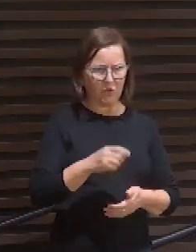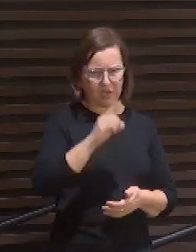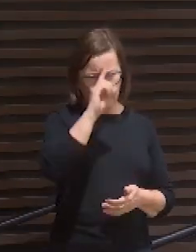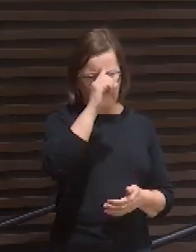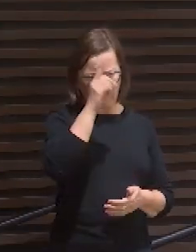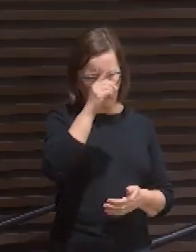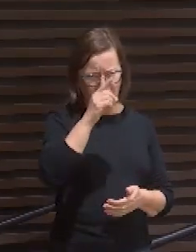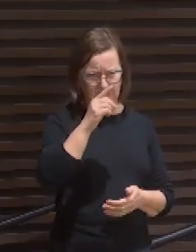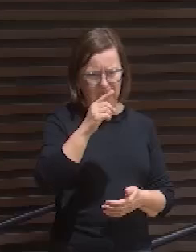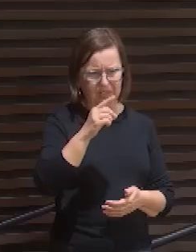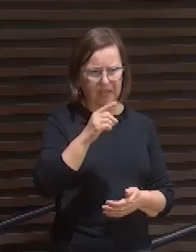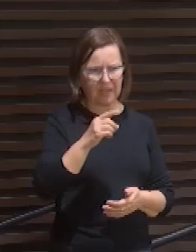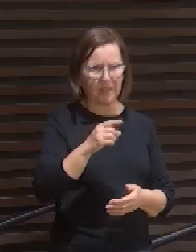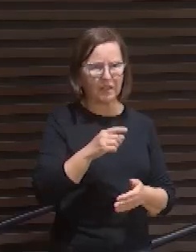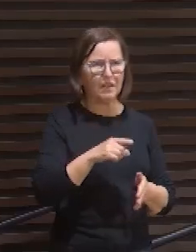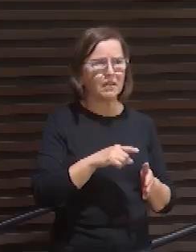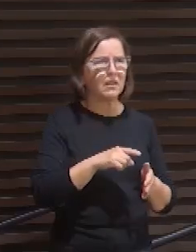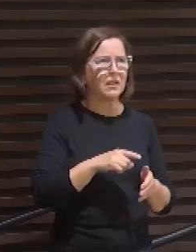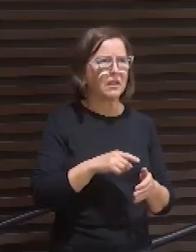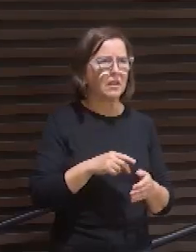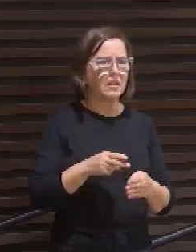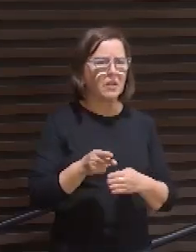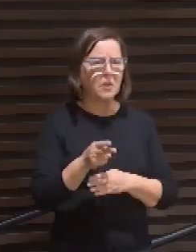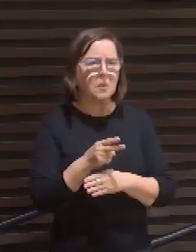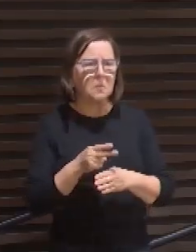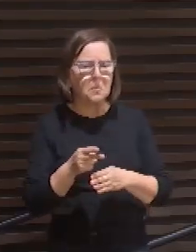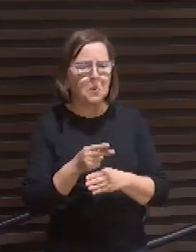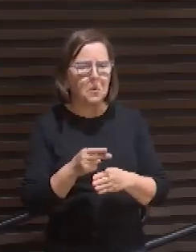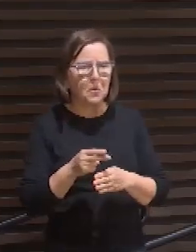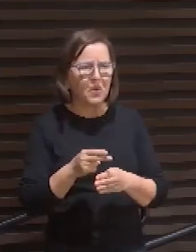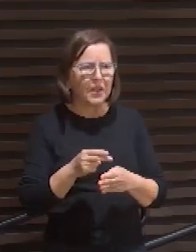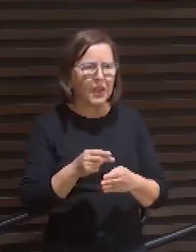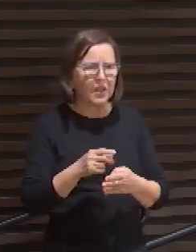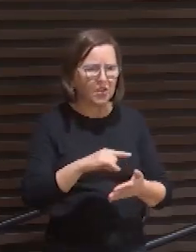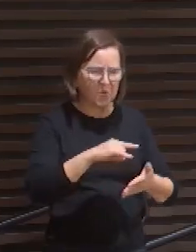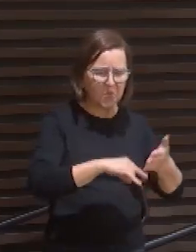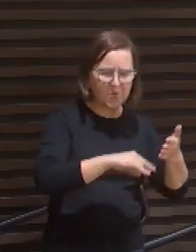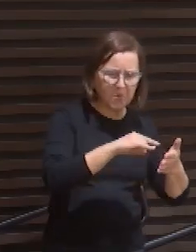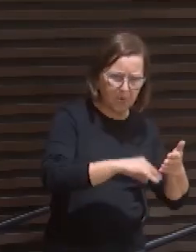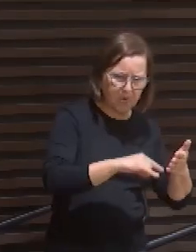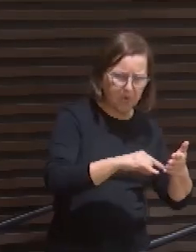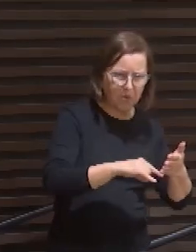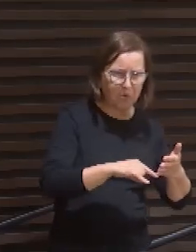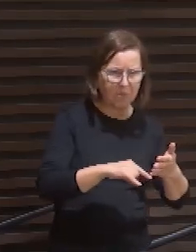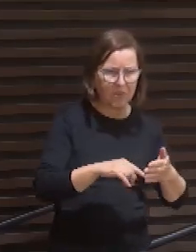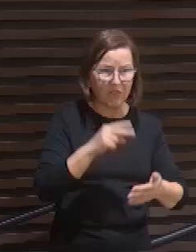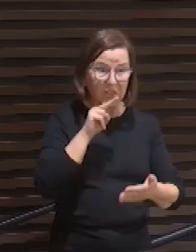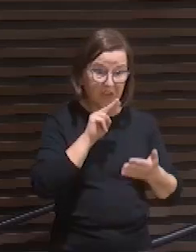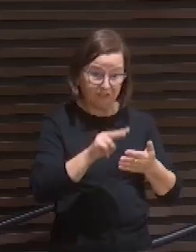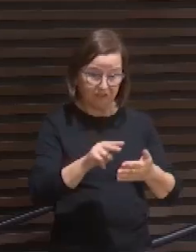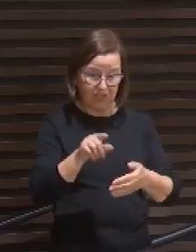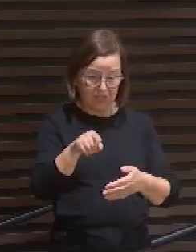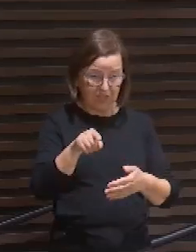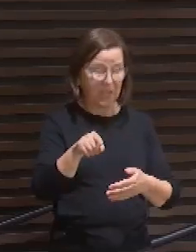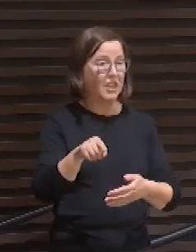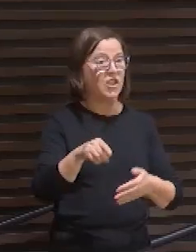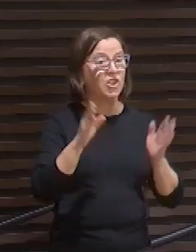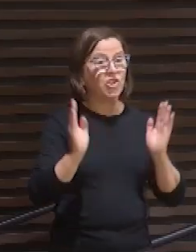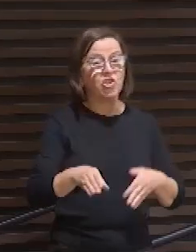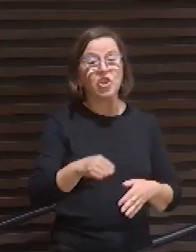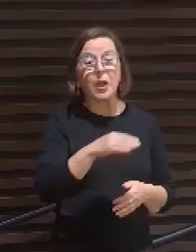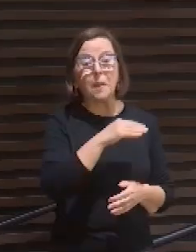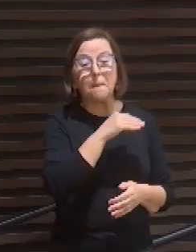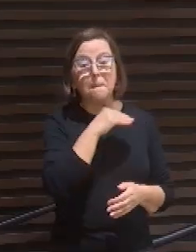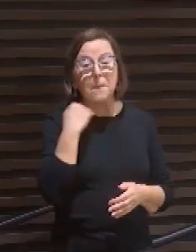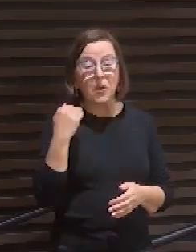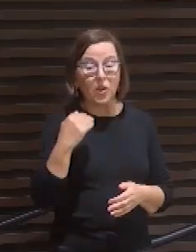registros quanto ao fato de que morrera na identificação com Pratt, seu